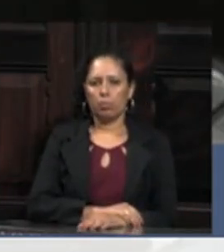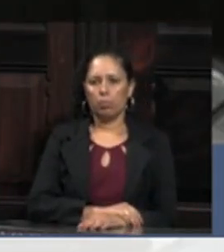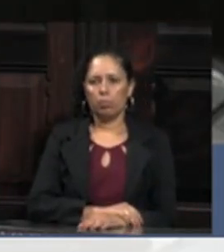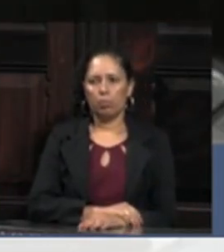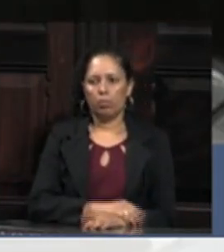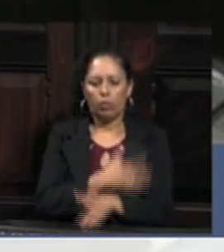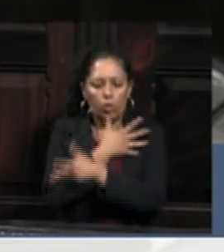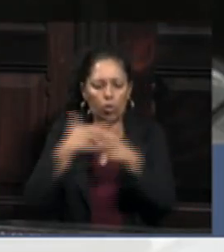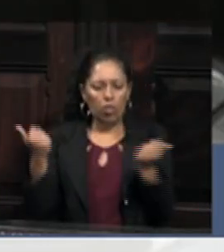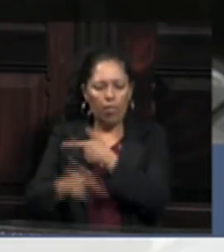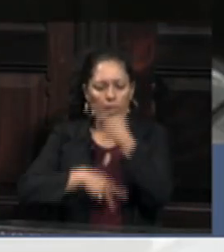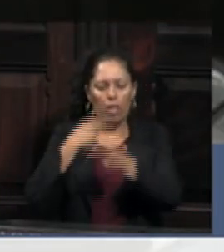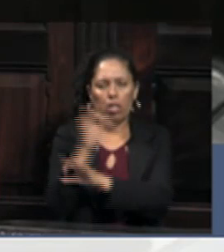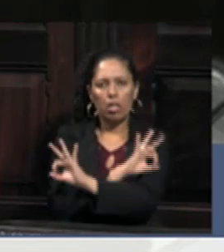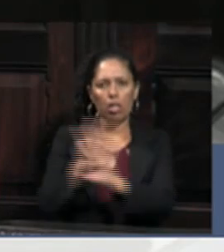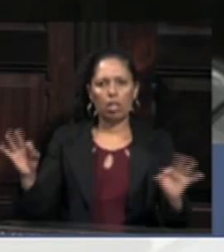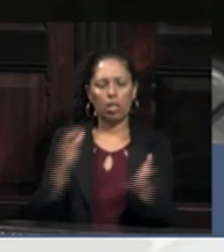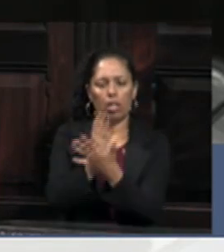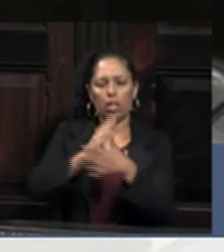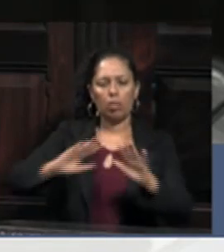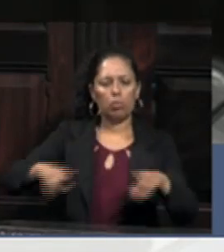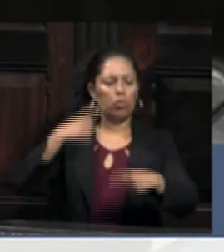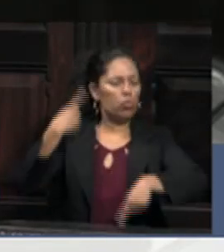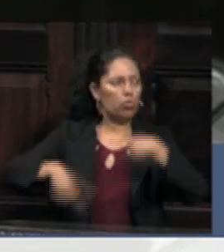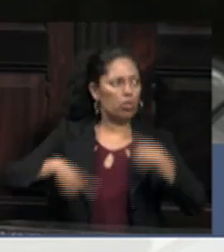Não havendo quem queira discutir, encerra a discussão.